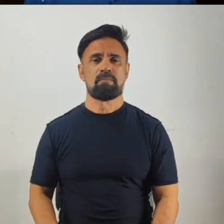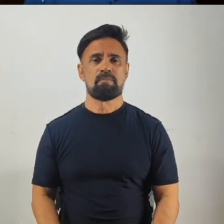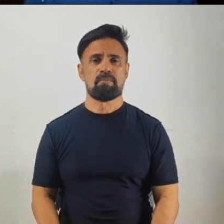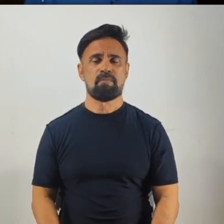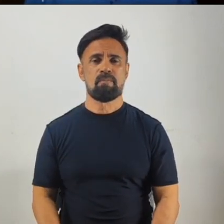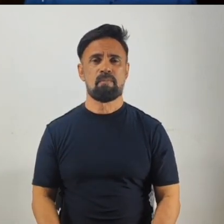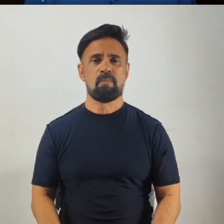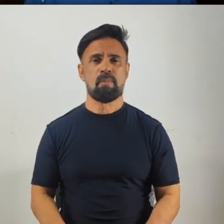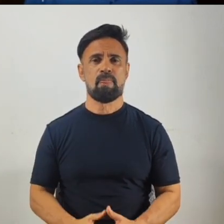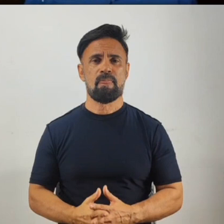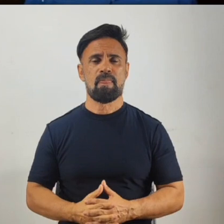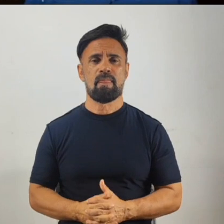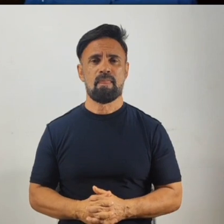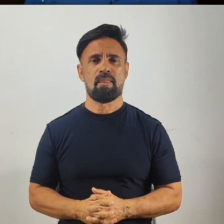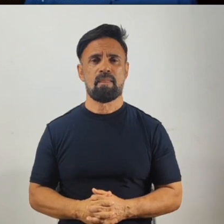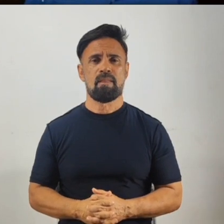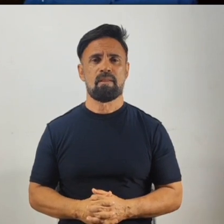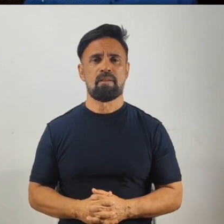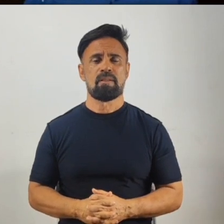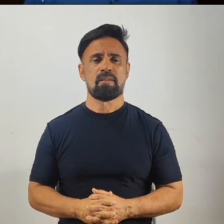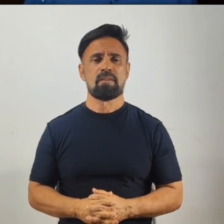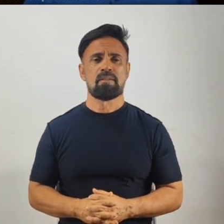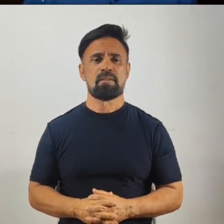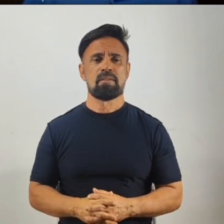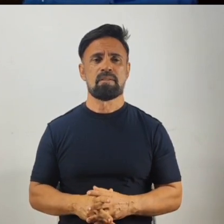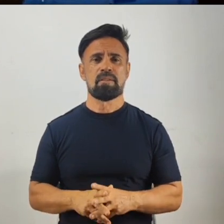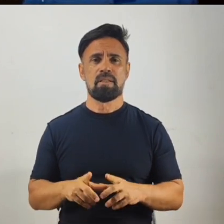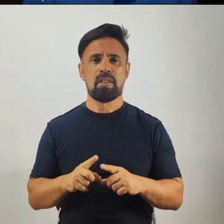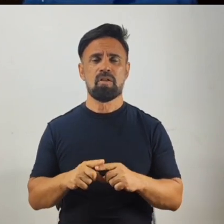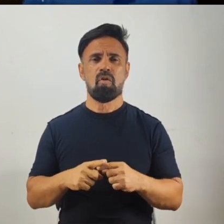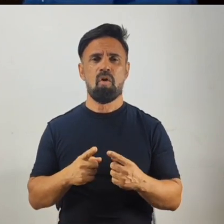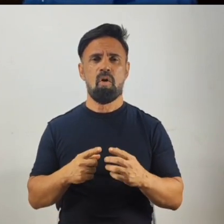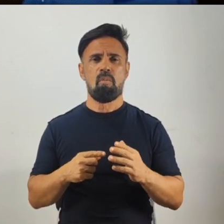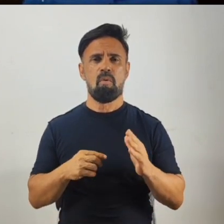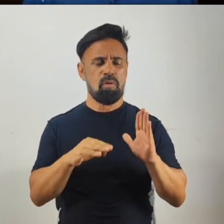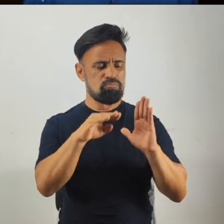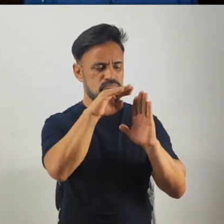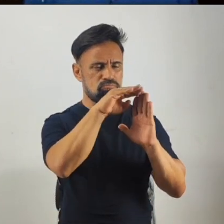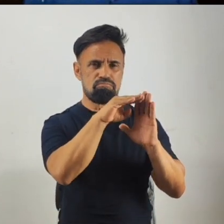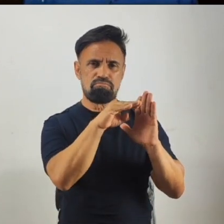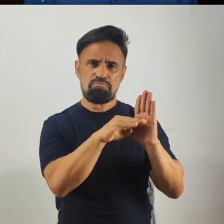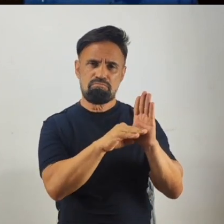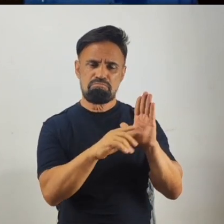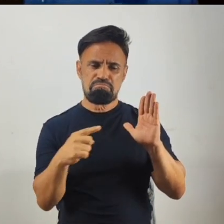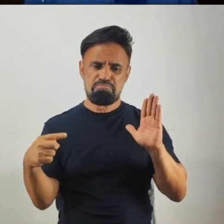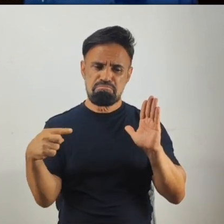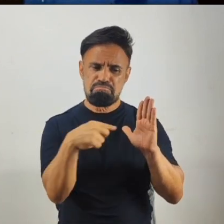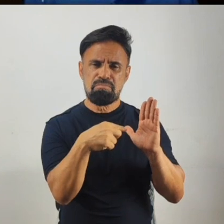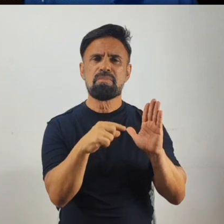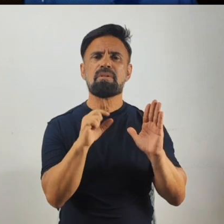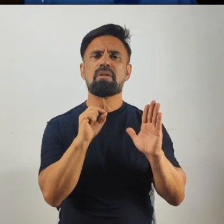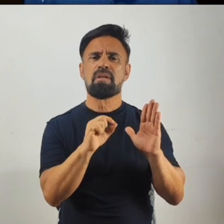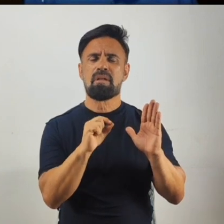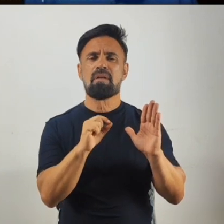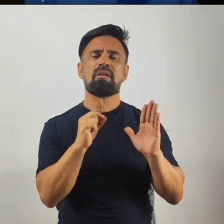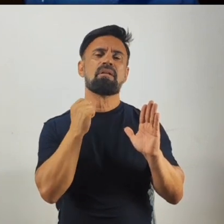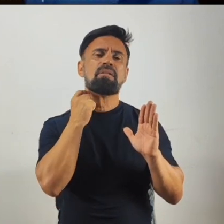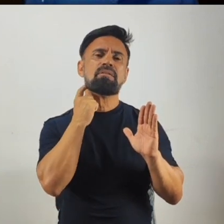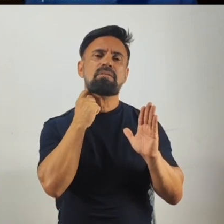compreendamos e nos aproximemos dos regulamentos específicos